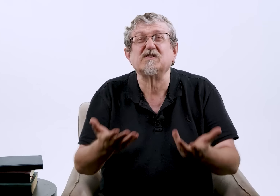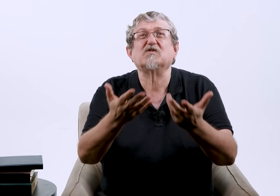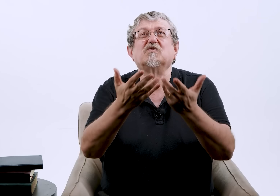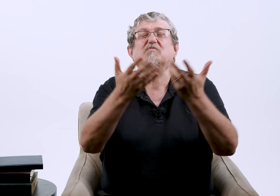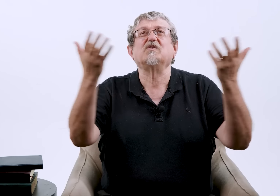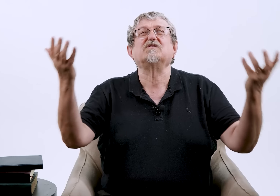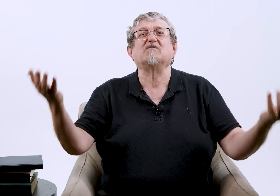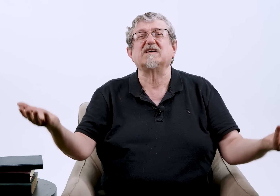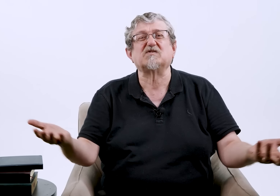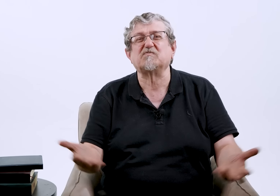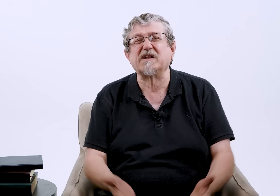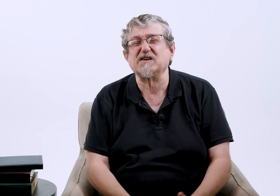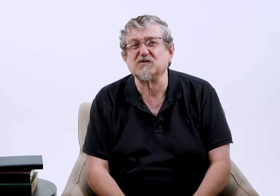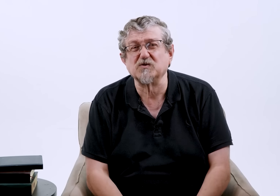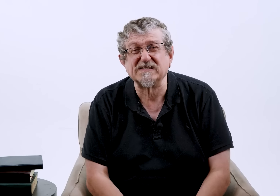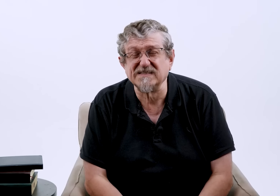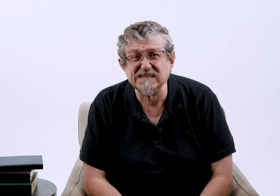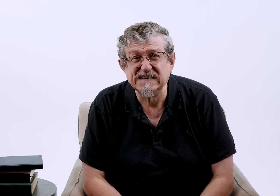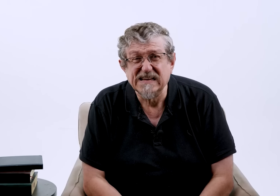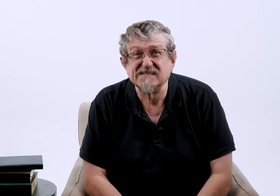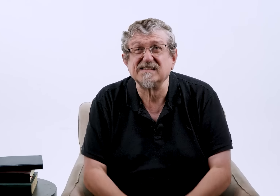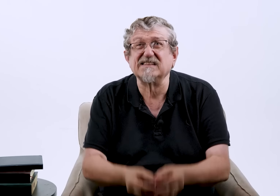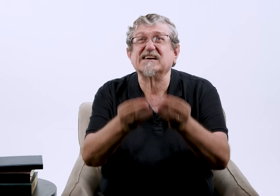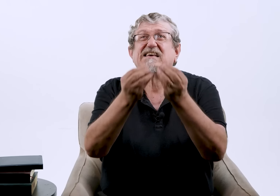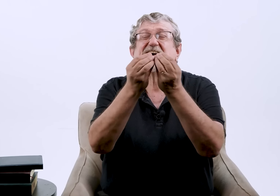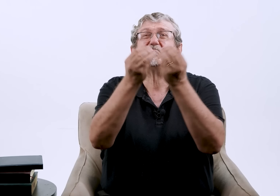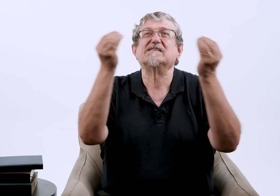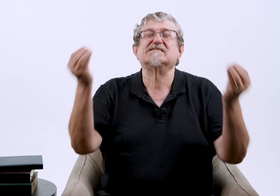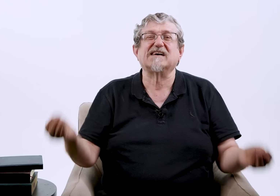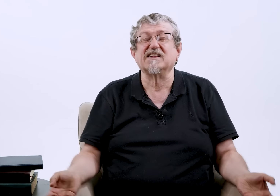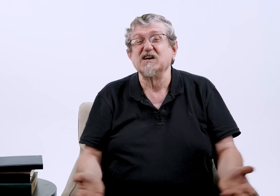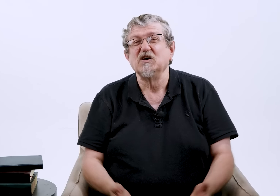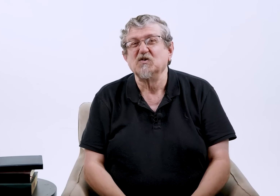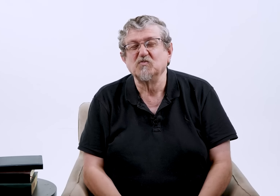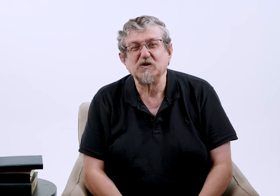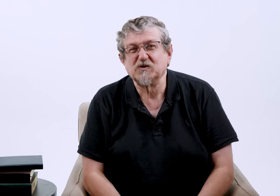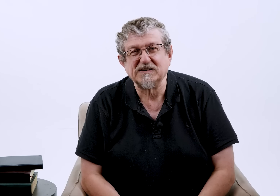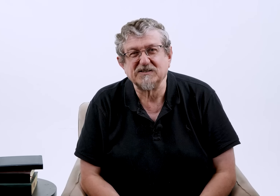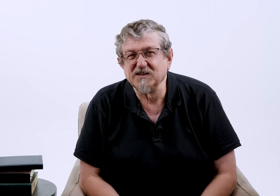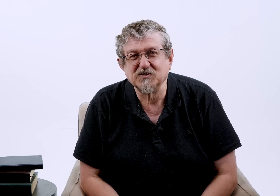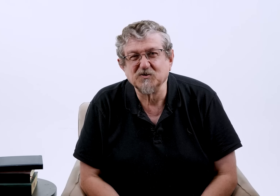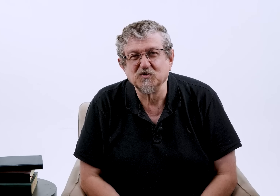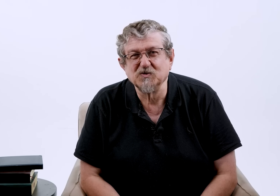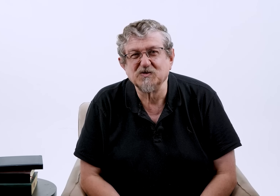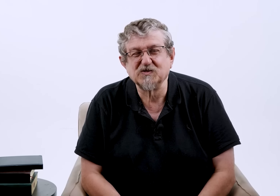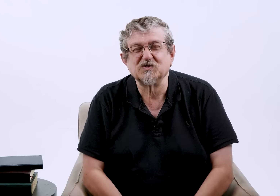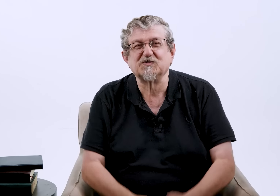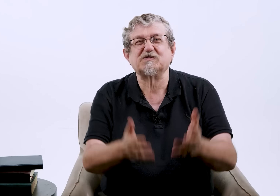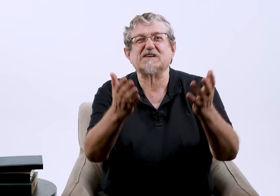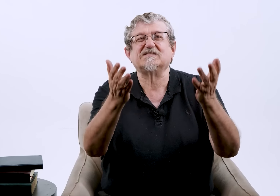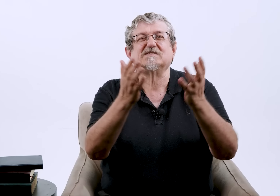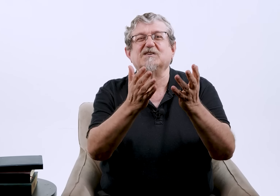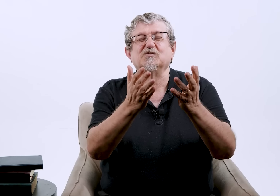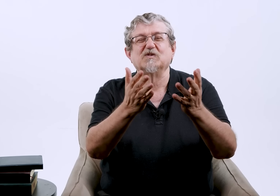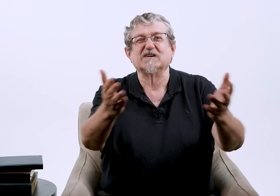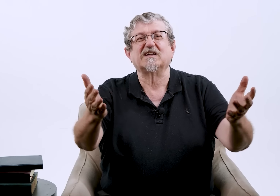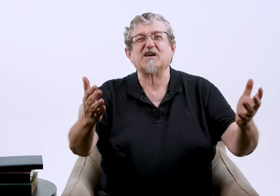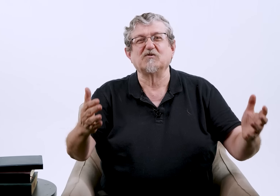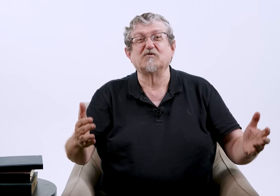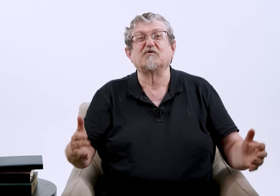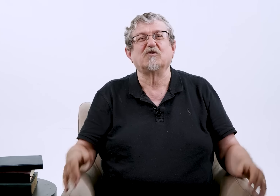cruz exposta ao desprezo, assim, cena que a pensar, muita gente hindu sofresse